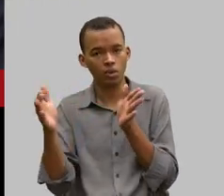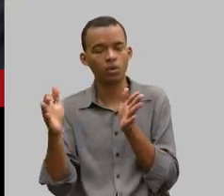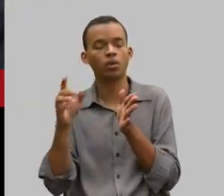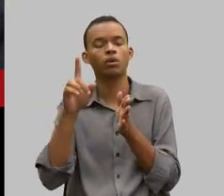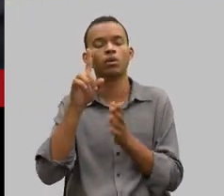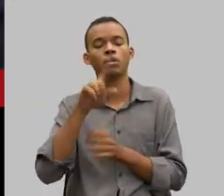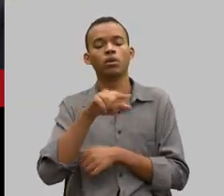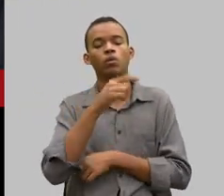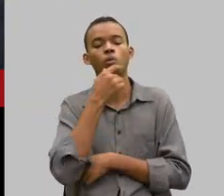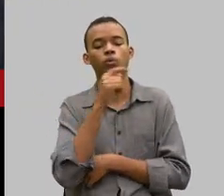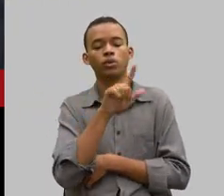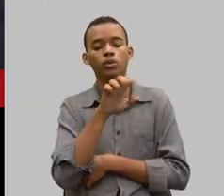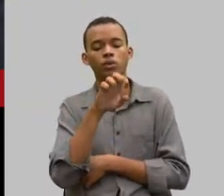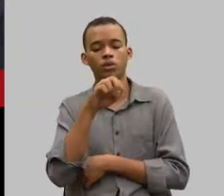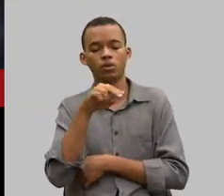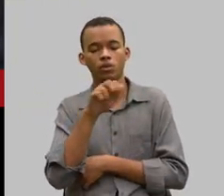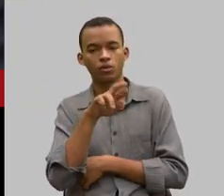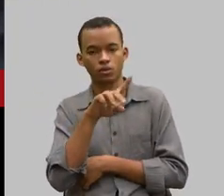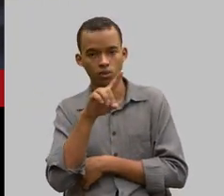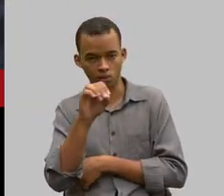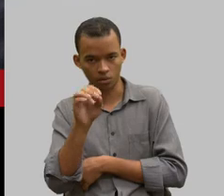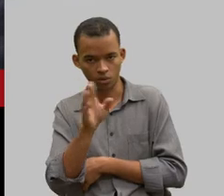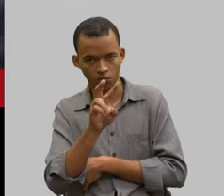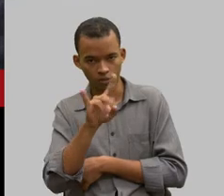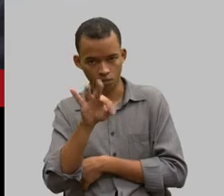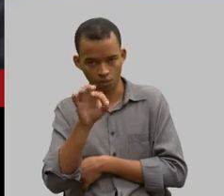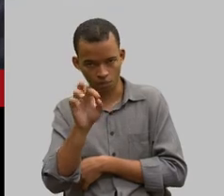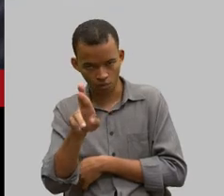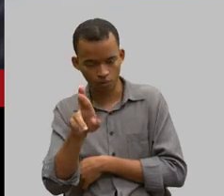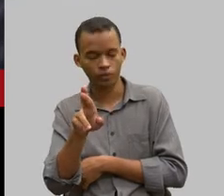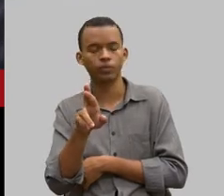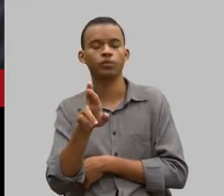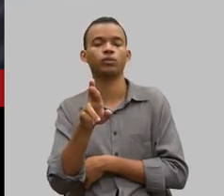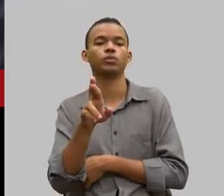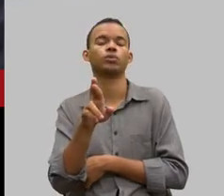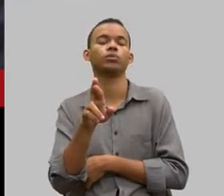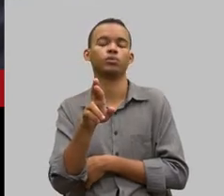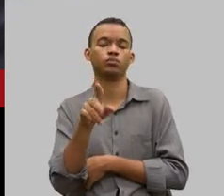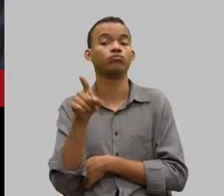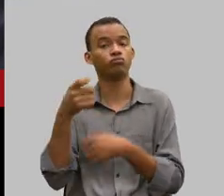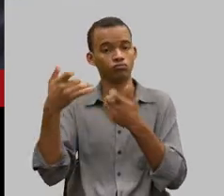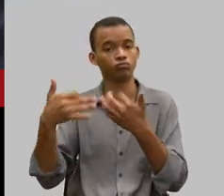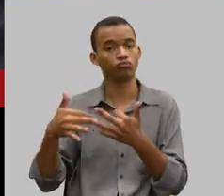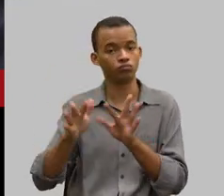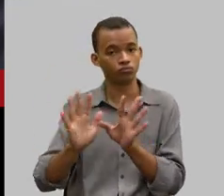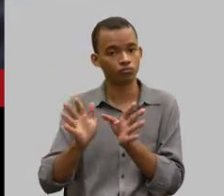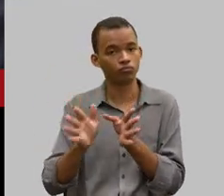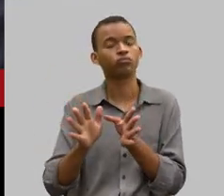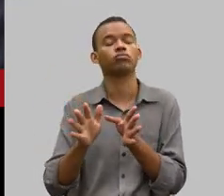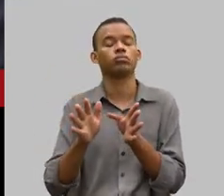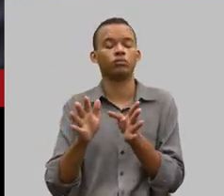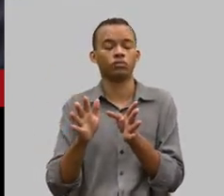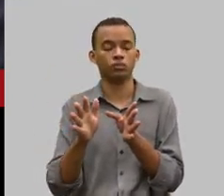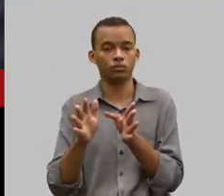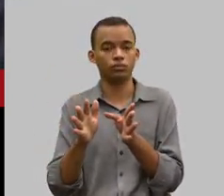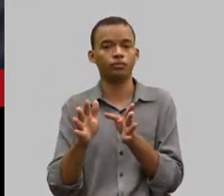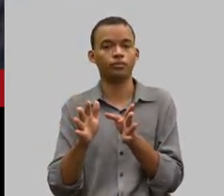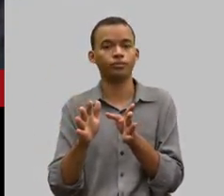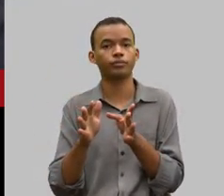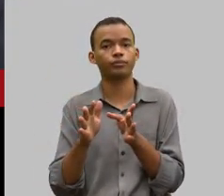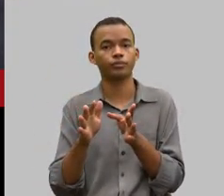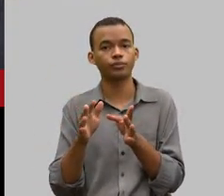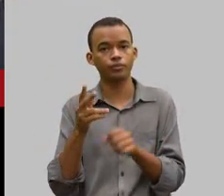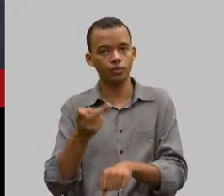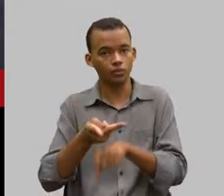Leonardo Vítor é o que foi citado né Com relação à à nomeação inclusive já tomando essa questão da